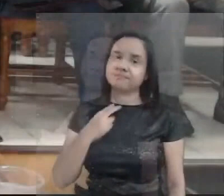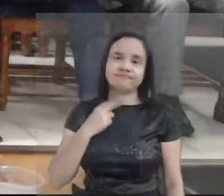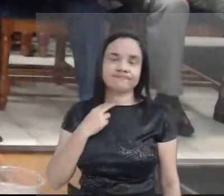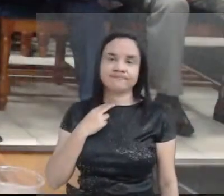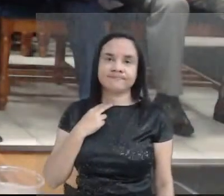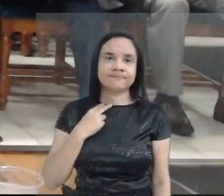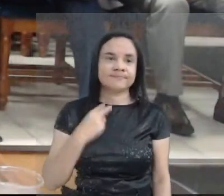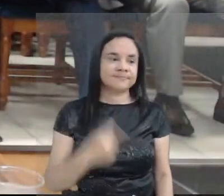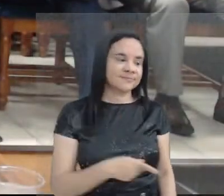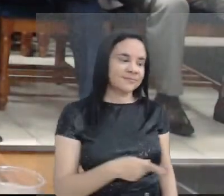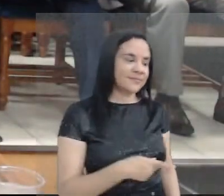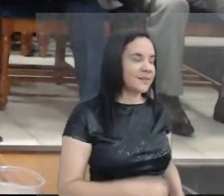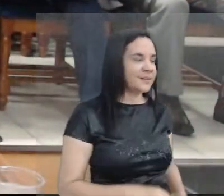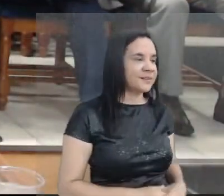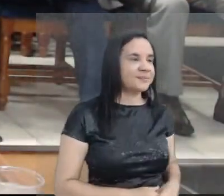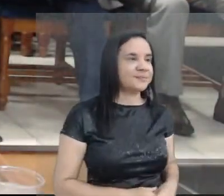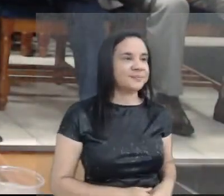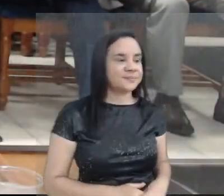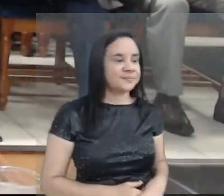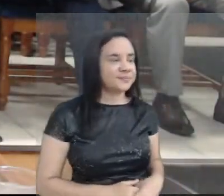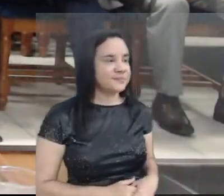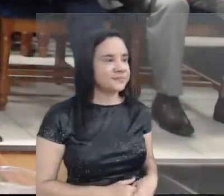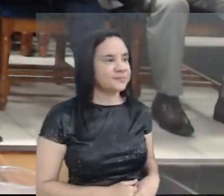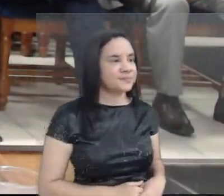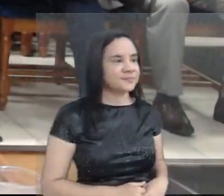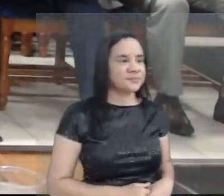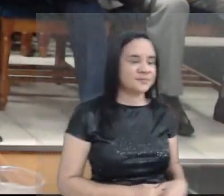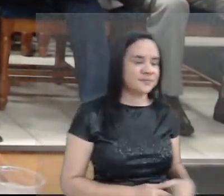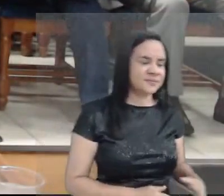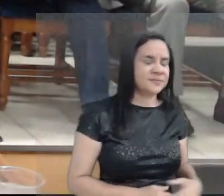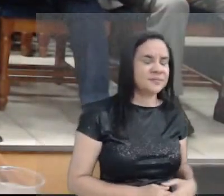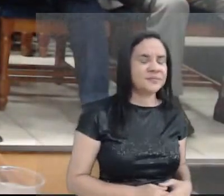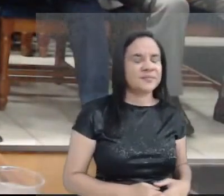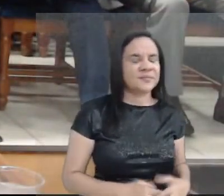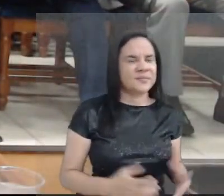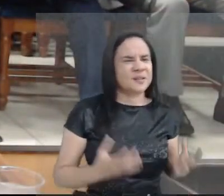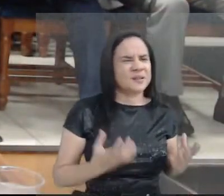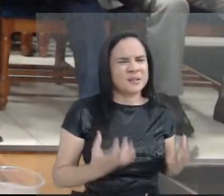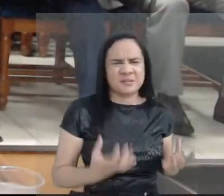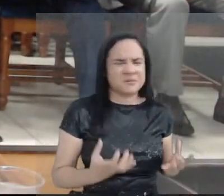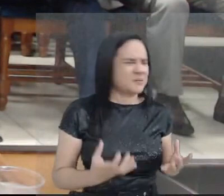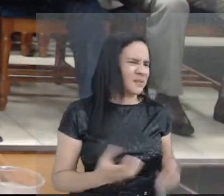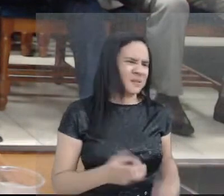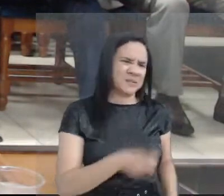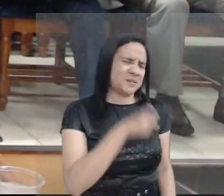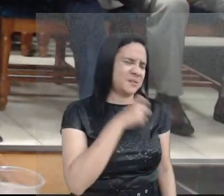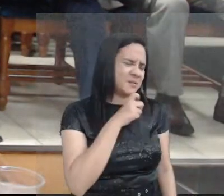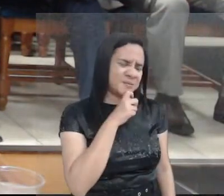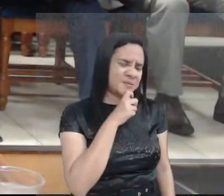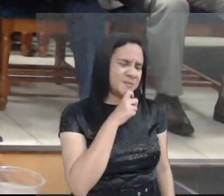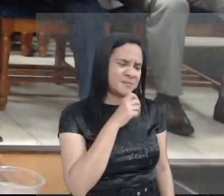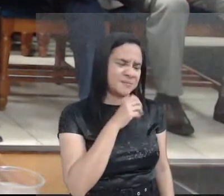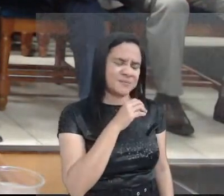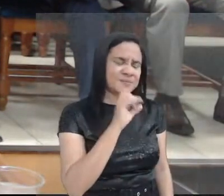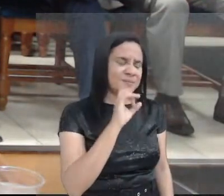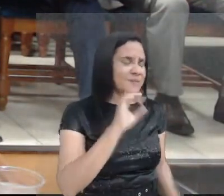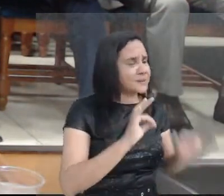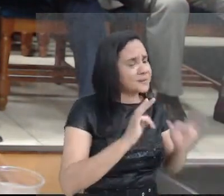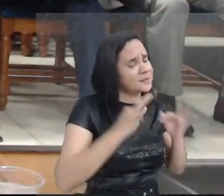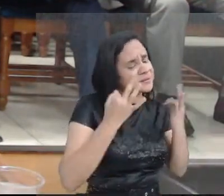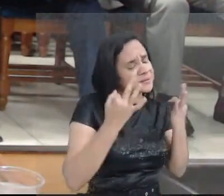Aí ela quebra aqui. Veja que ela não quer ser filha. Ela diz simplesmente,